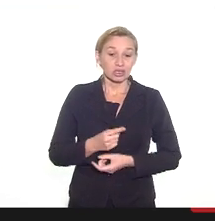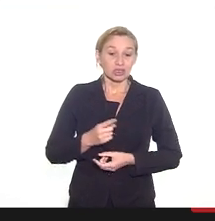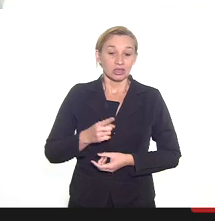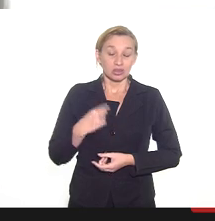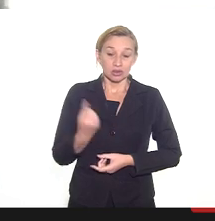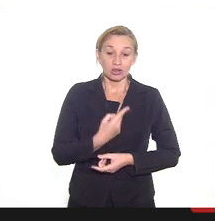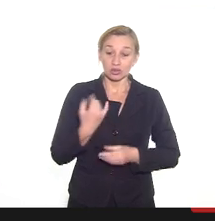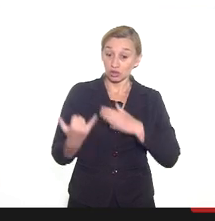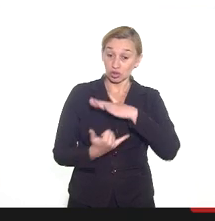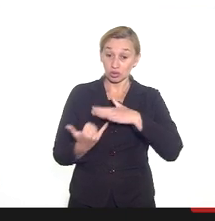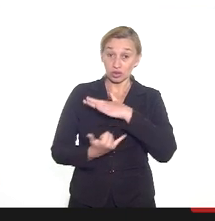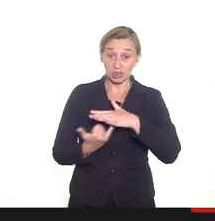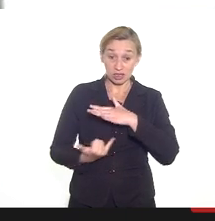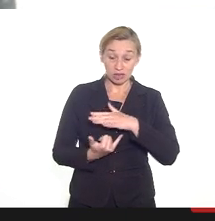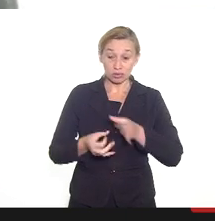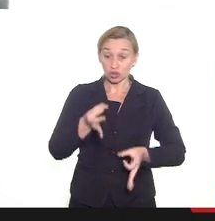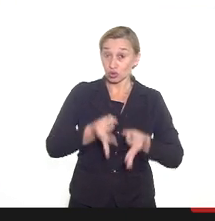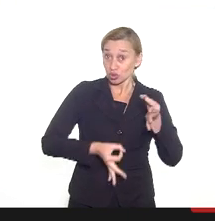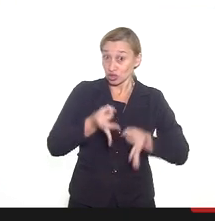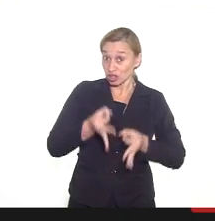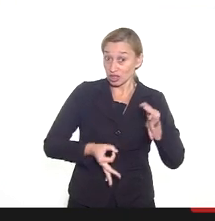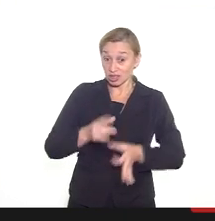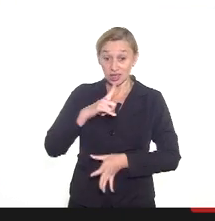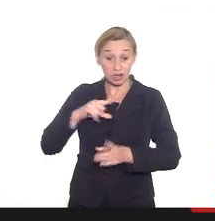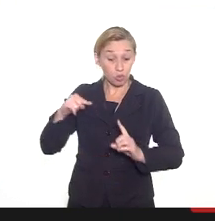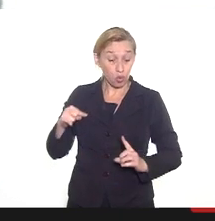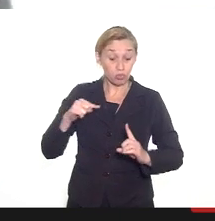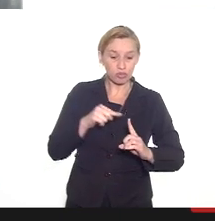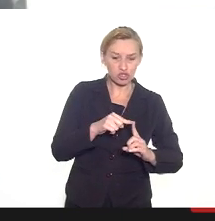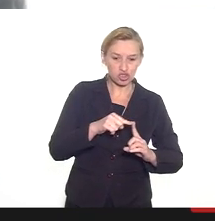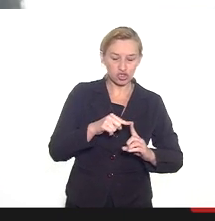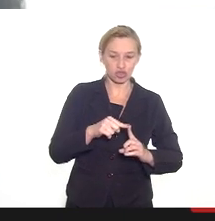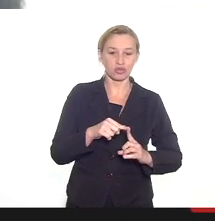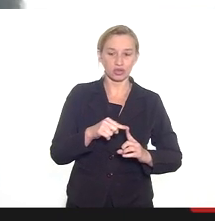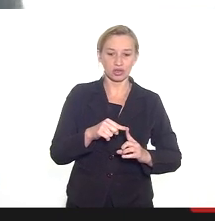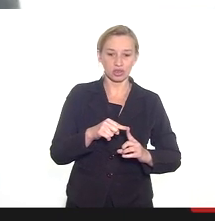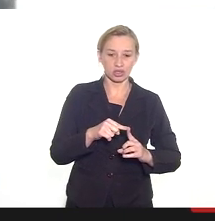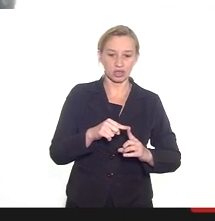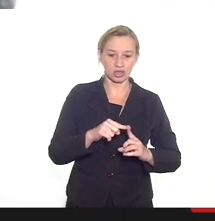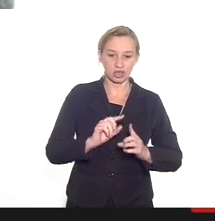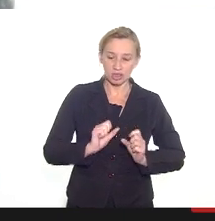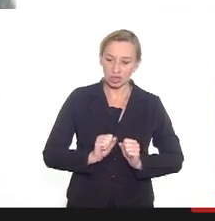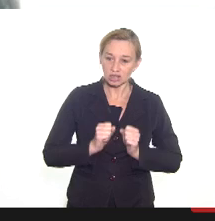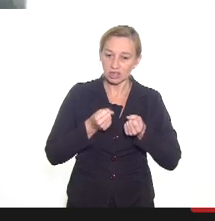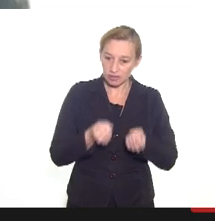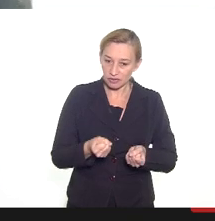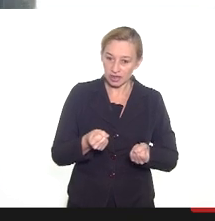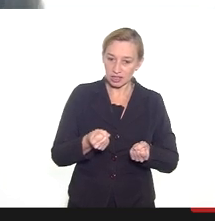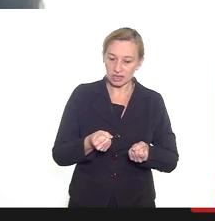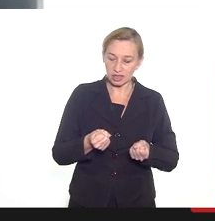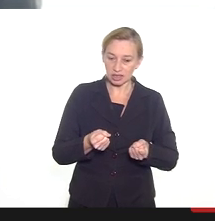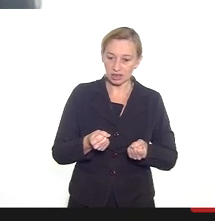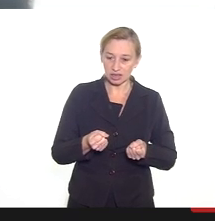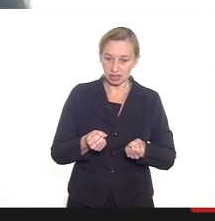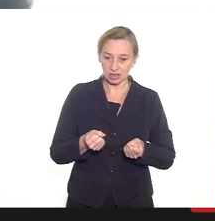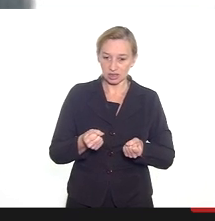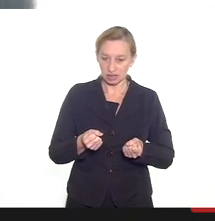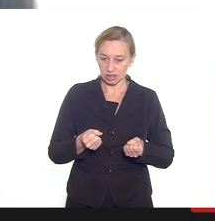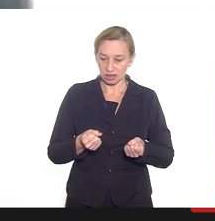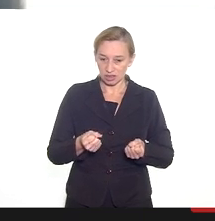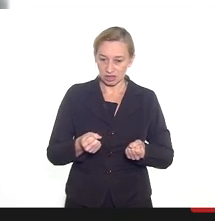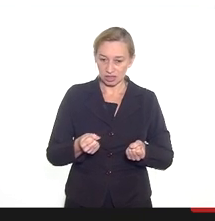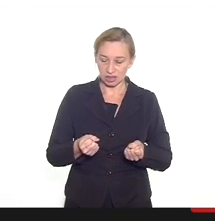uma instituição do sistema de justiça que temos como objetivo promover a defesa das vulnerabilidades. E, para isso, nós temos